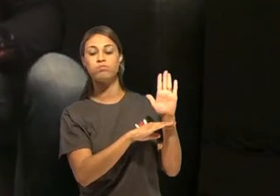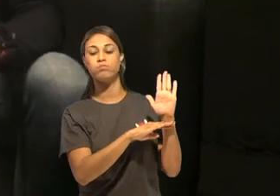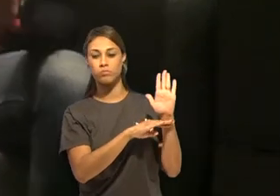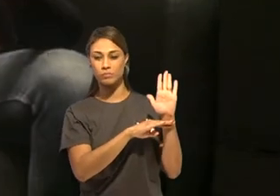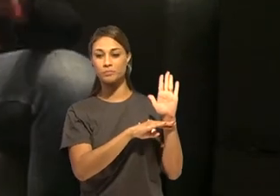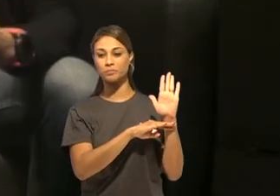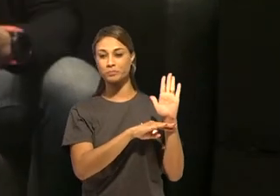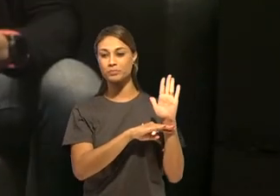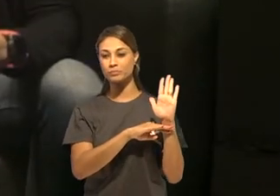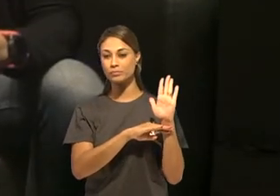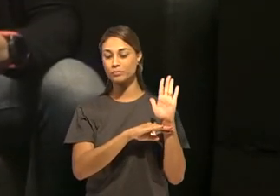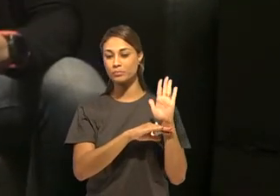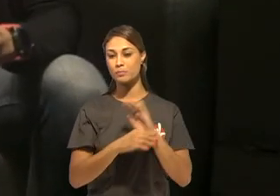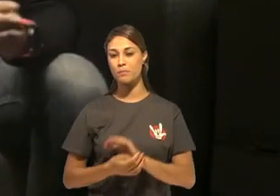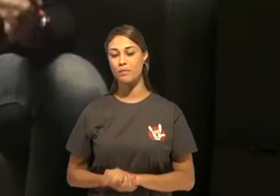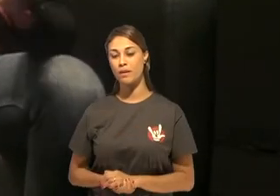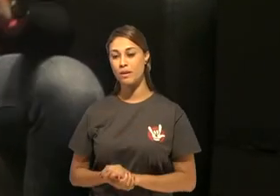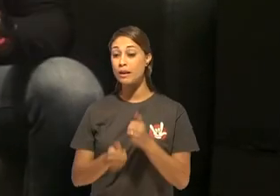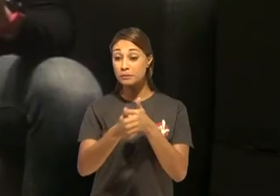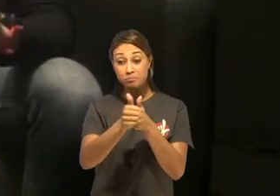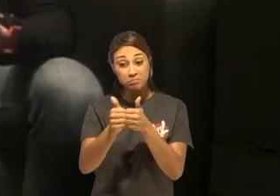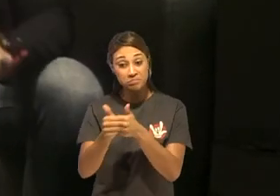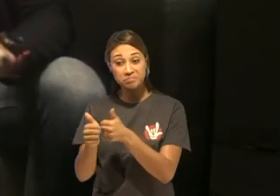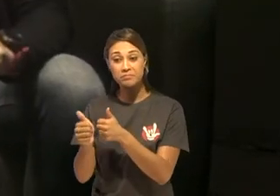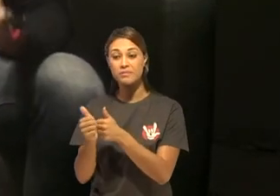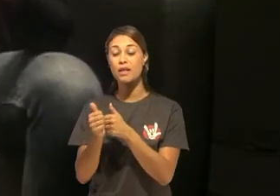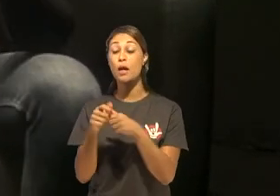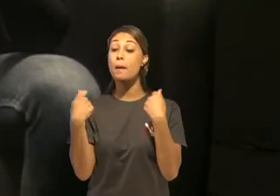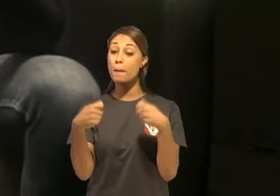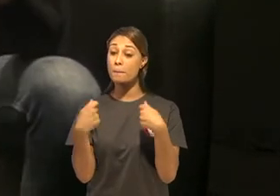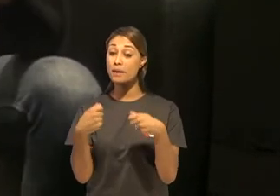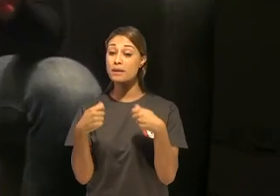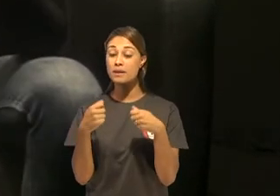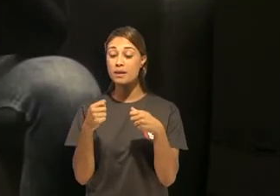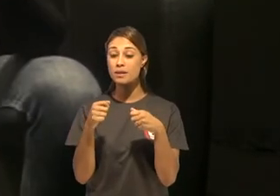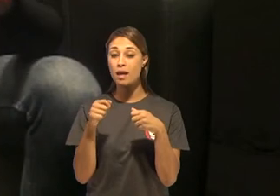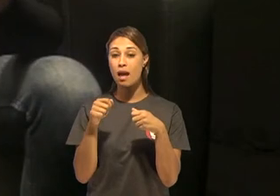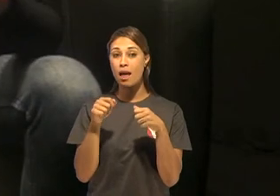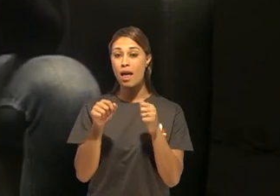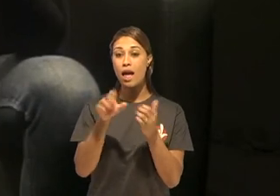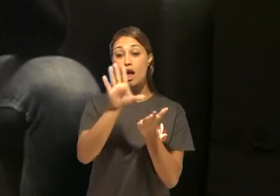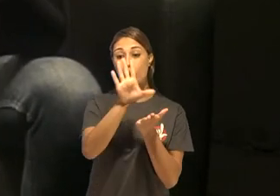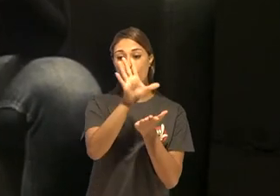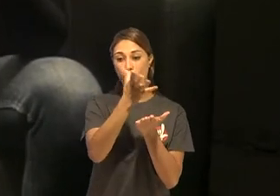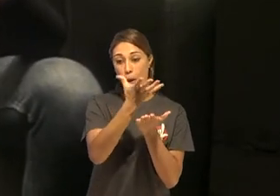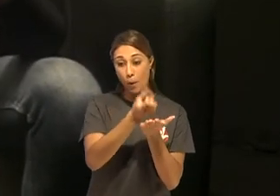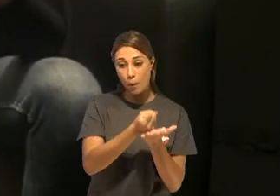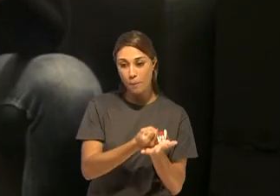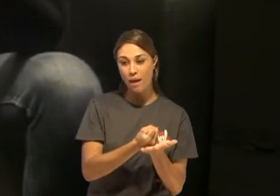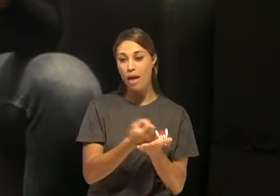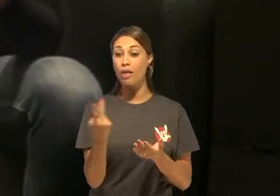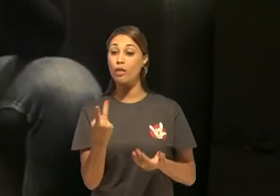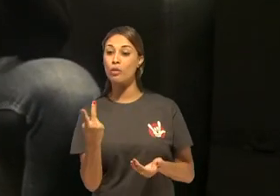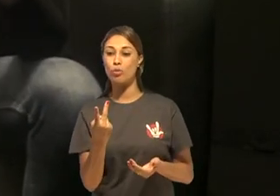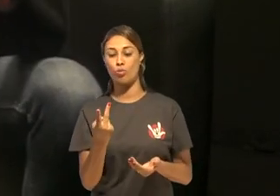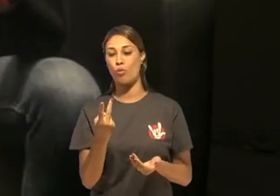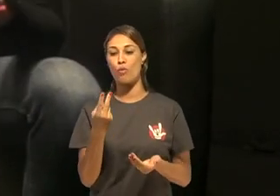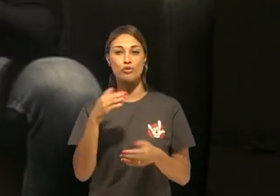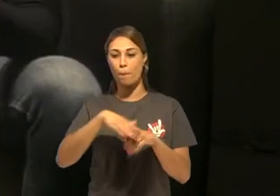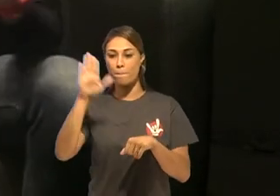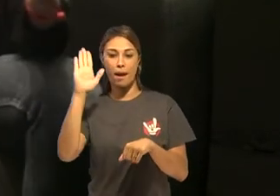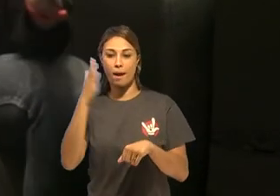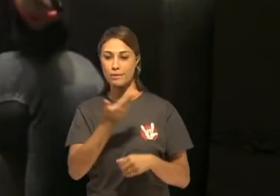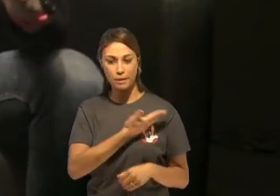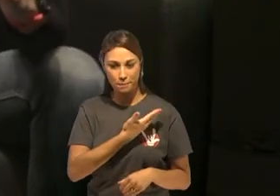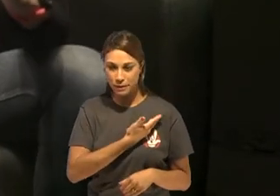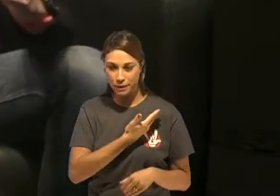Hermelino. Segue lá as regras, marcando duas pessoas, é importante marcar duas pessoas, uma que já é do Mag e outra que